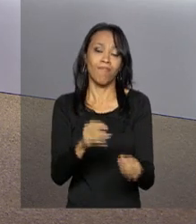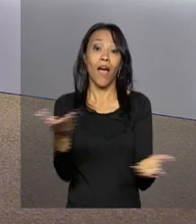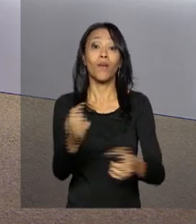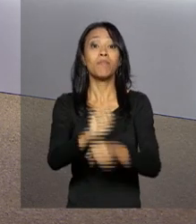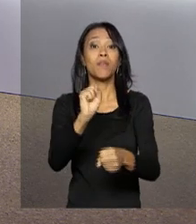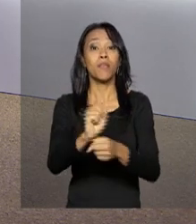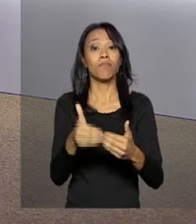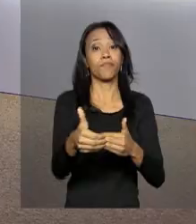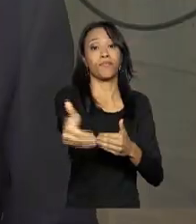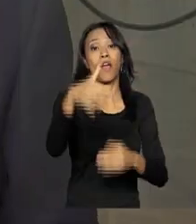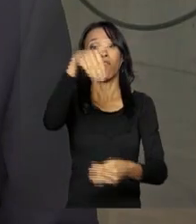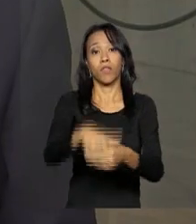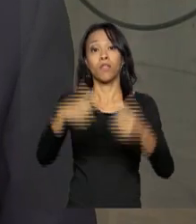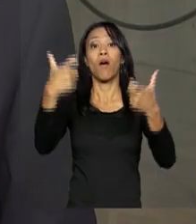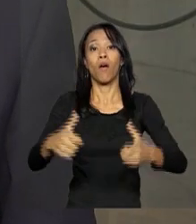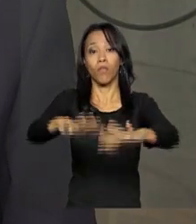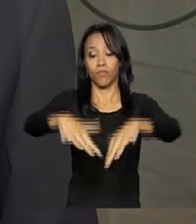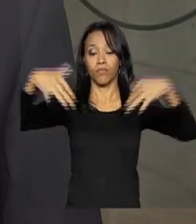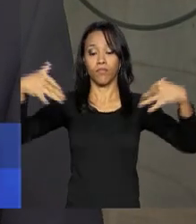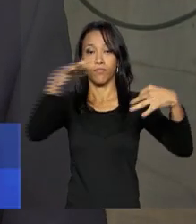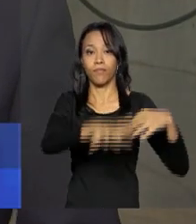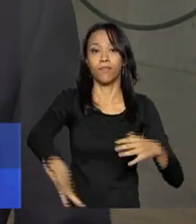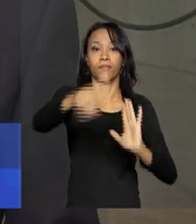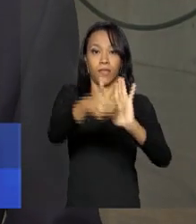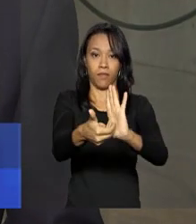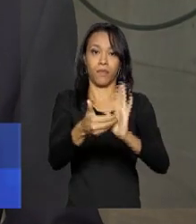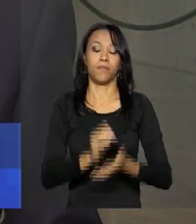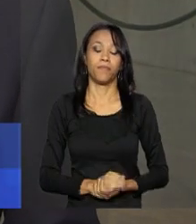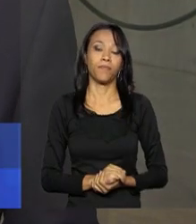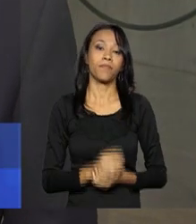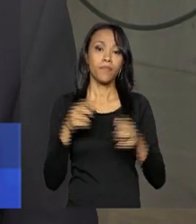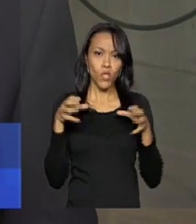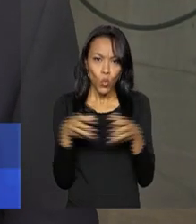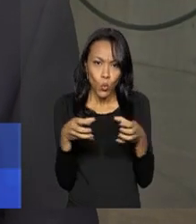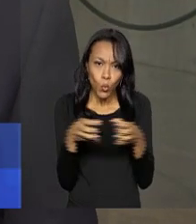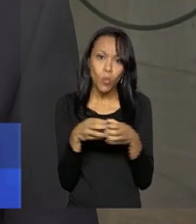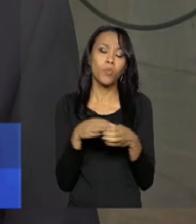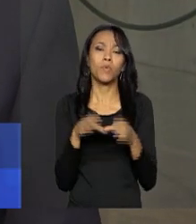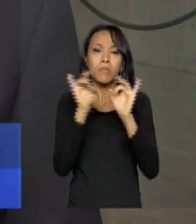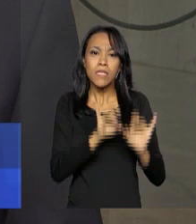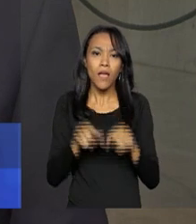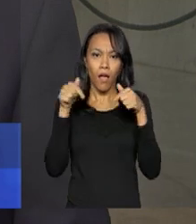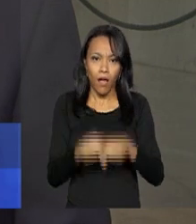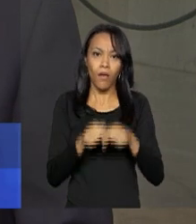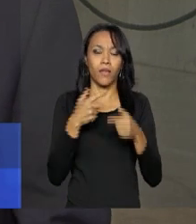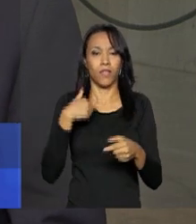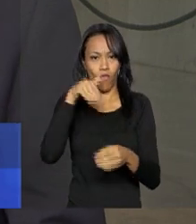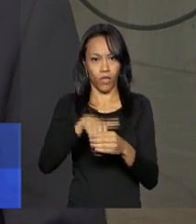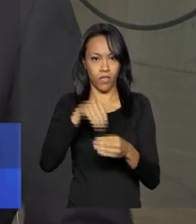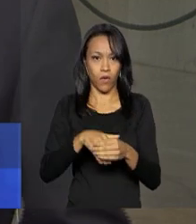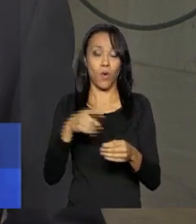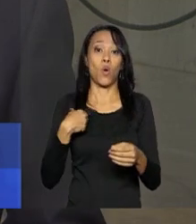no plenário logo depois da votação na comissão especial da câmara o ministro chefe de gabinete da presidenta